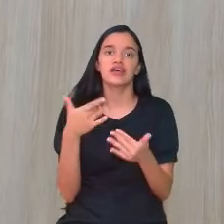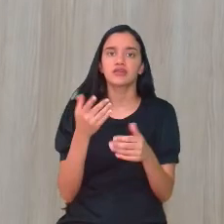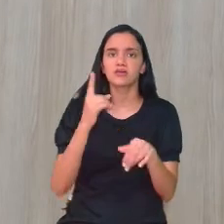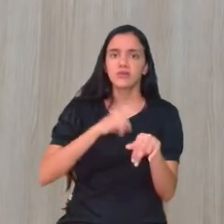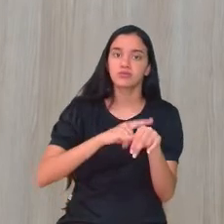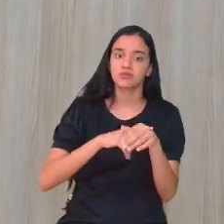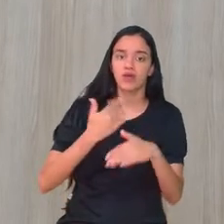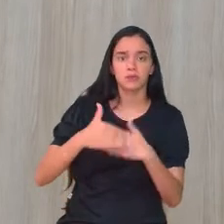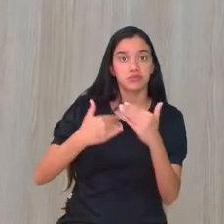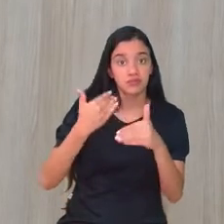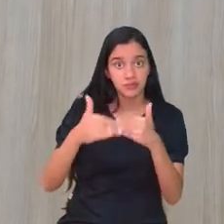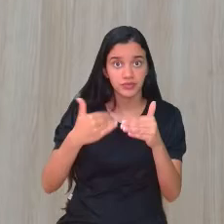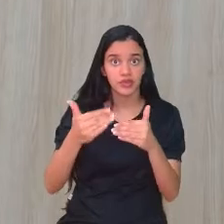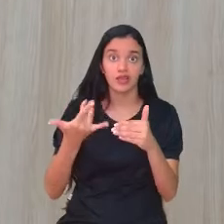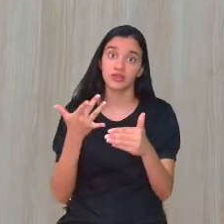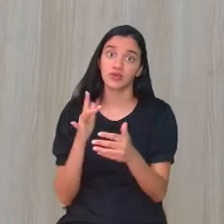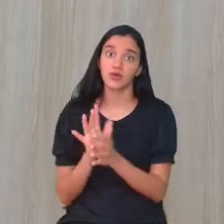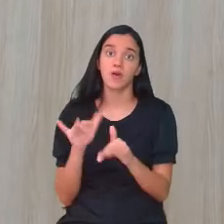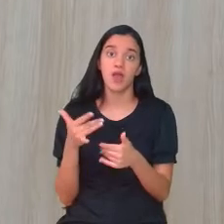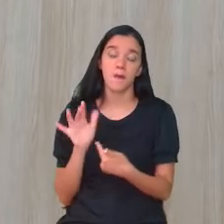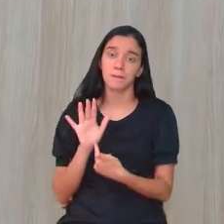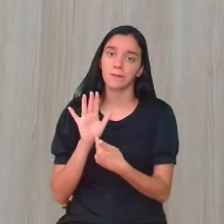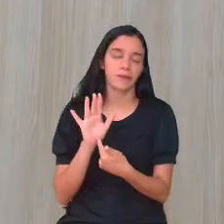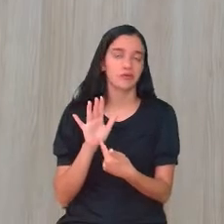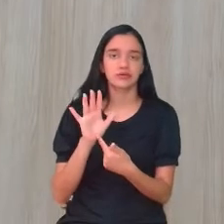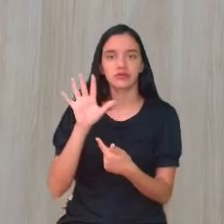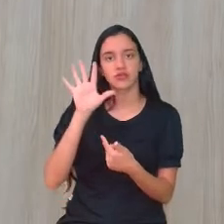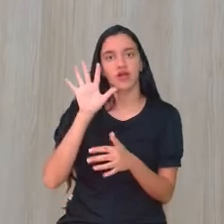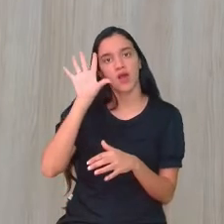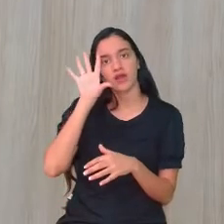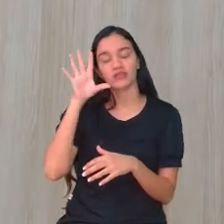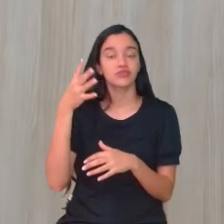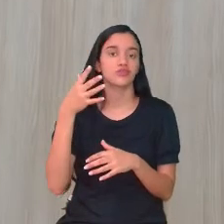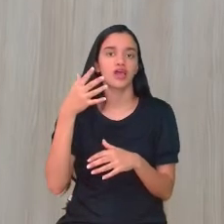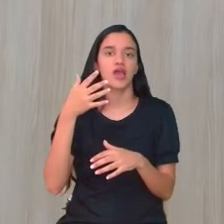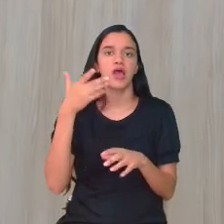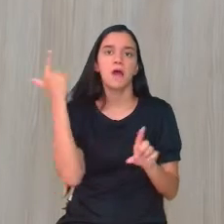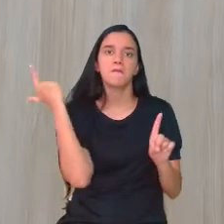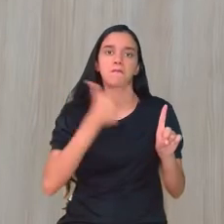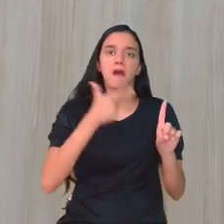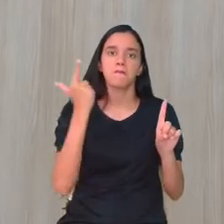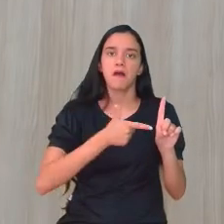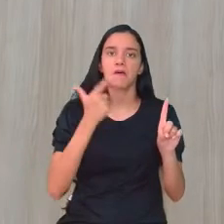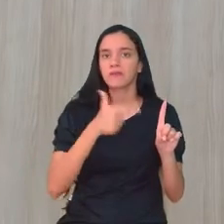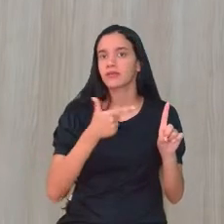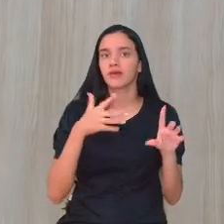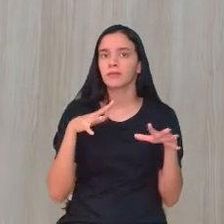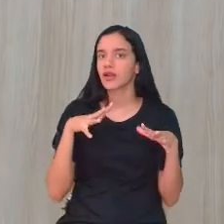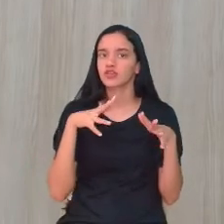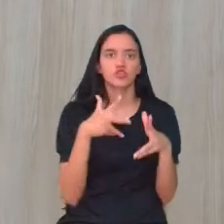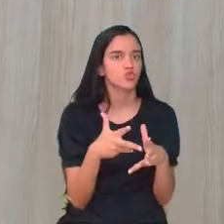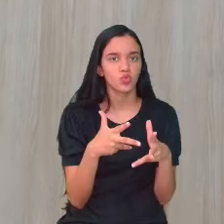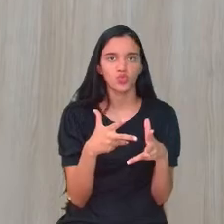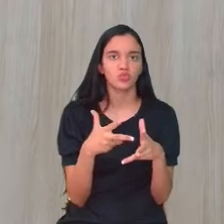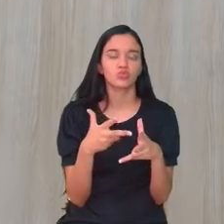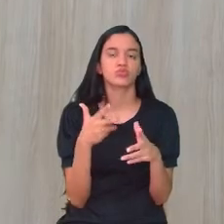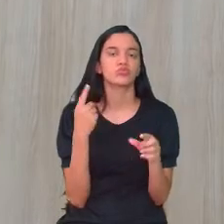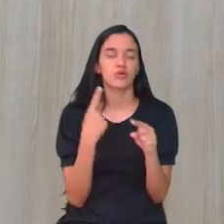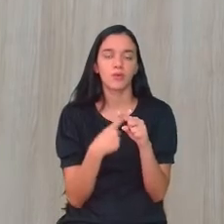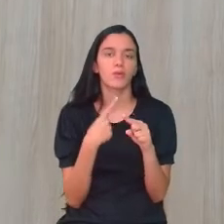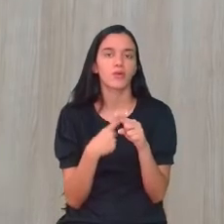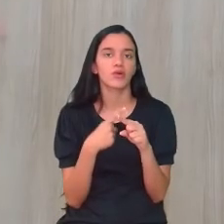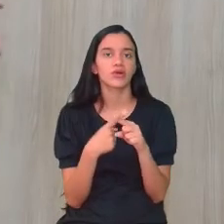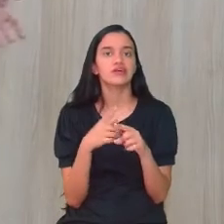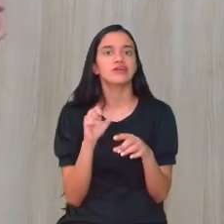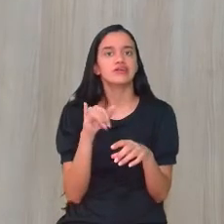tempo, então eu ofereço logo uma solução mais simples. Arma para todo mundo, certo? Arma para todo mundo, porque se